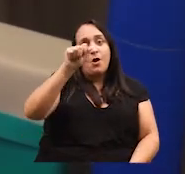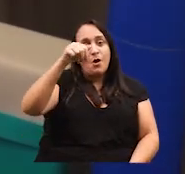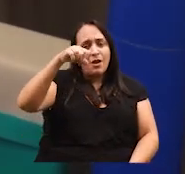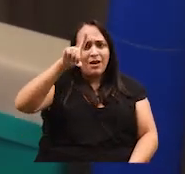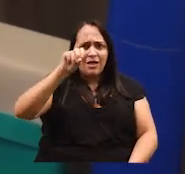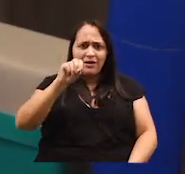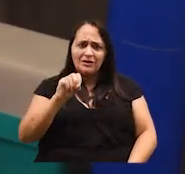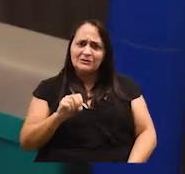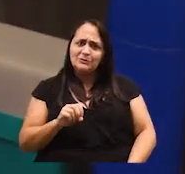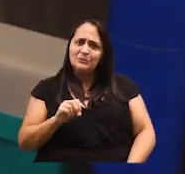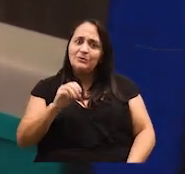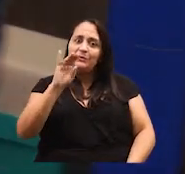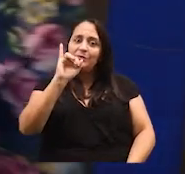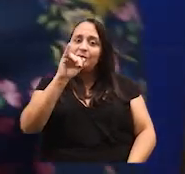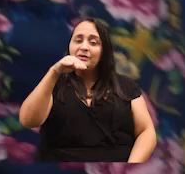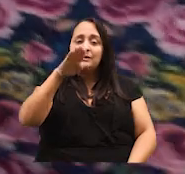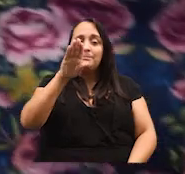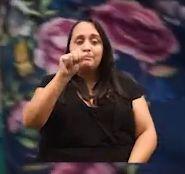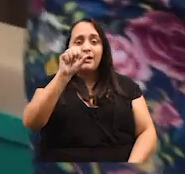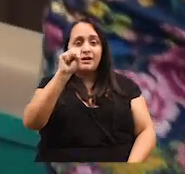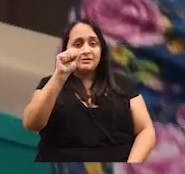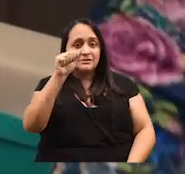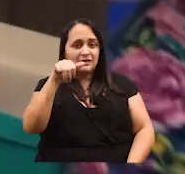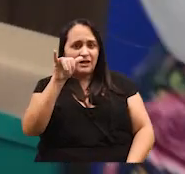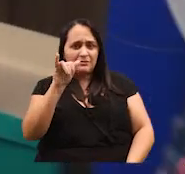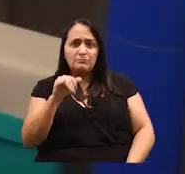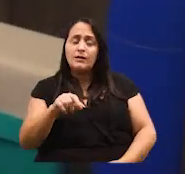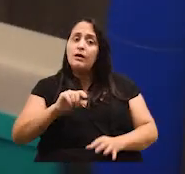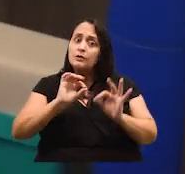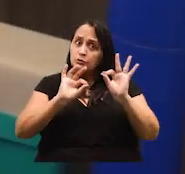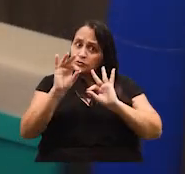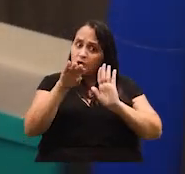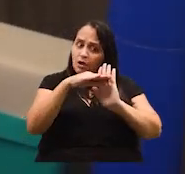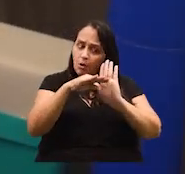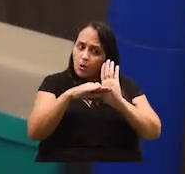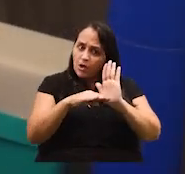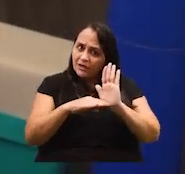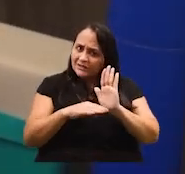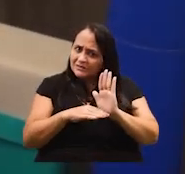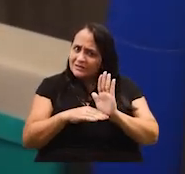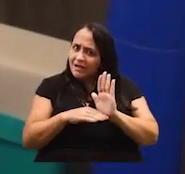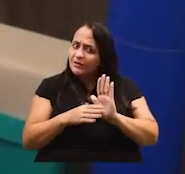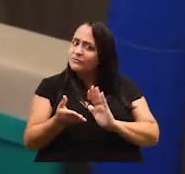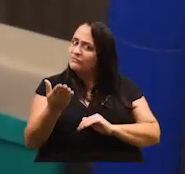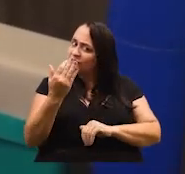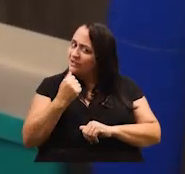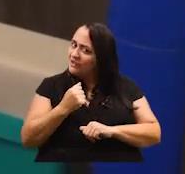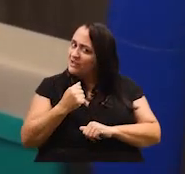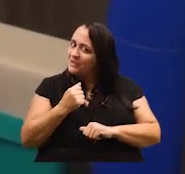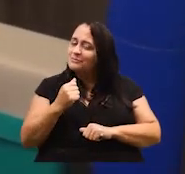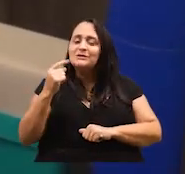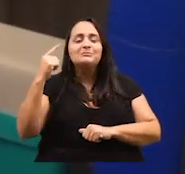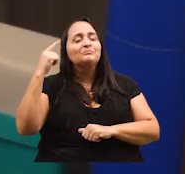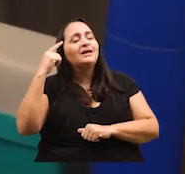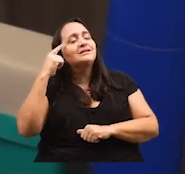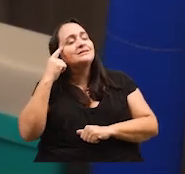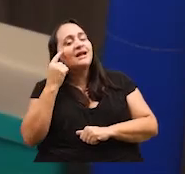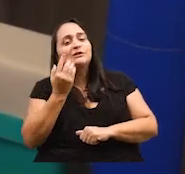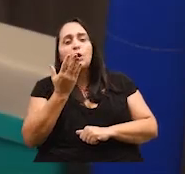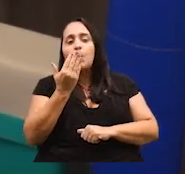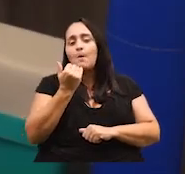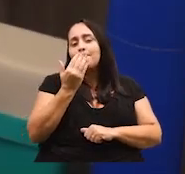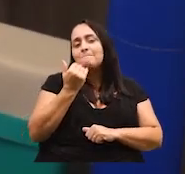hein? Isso, obrigada, Carol. Nossa, vem comigo pensar comida, pensar na